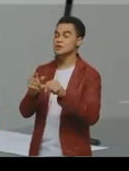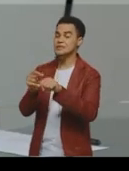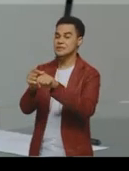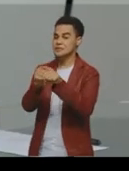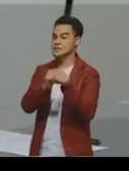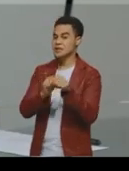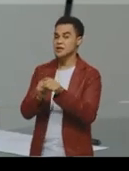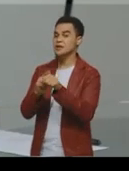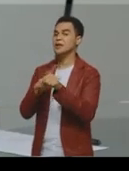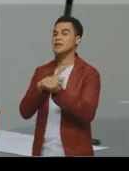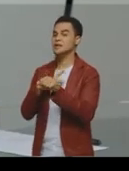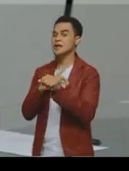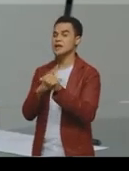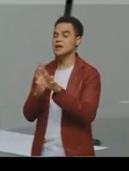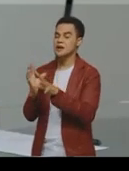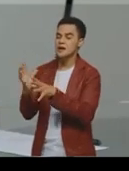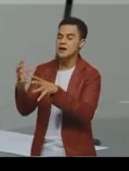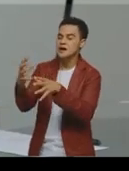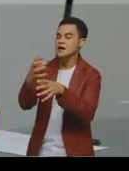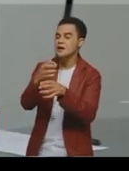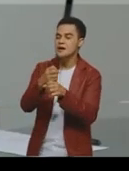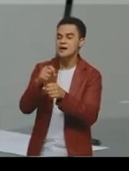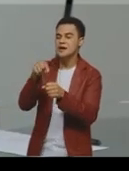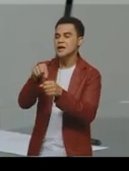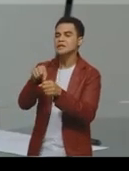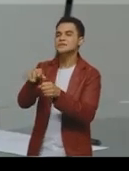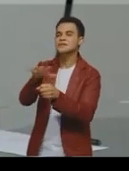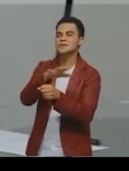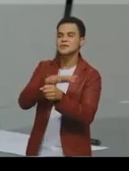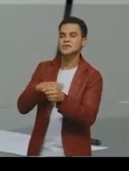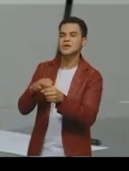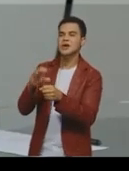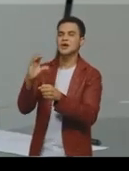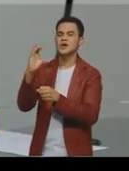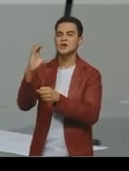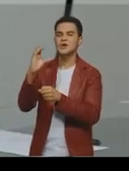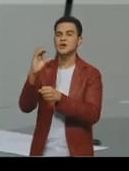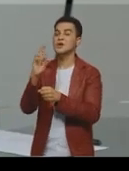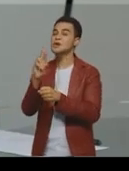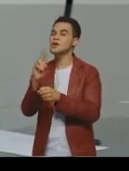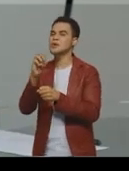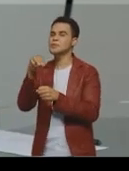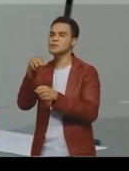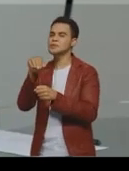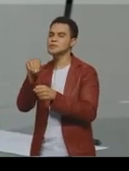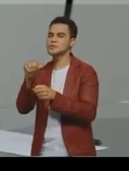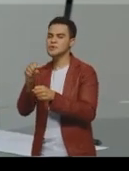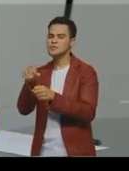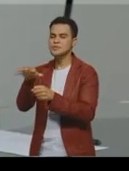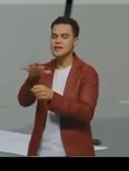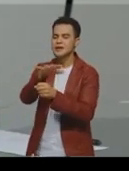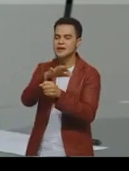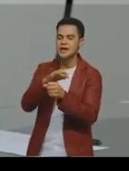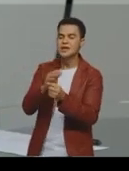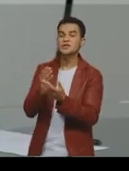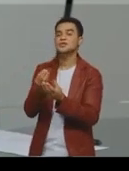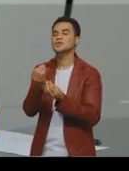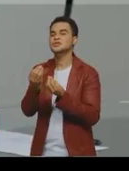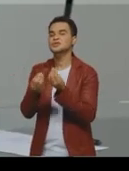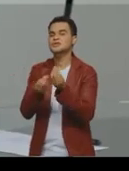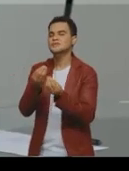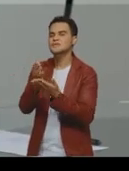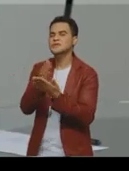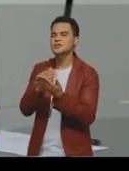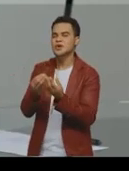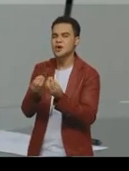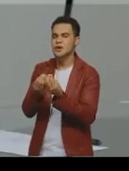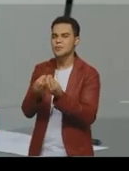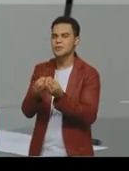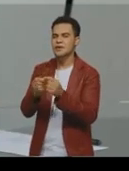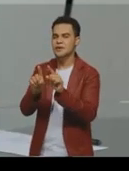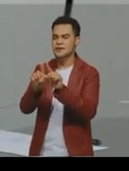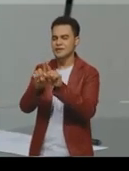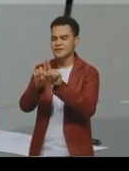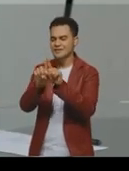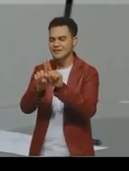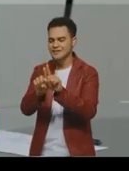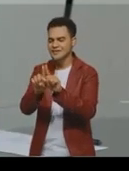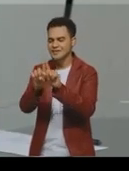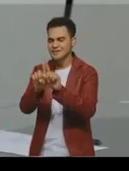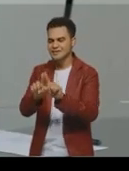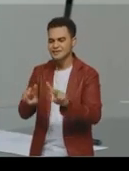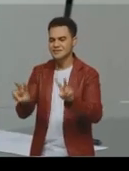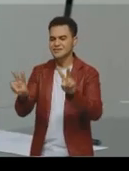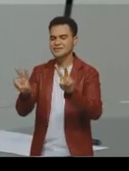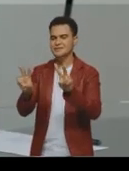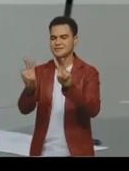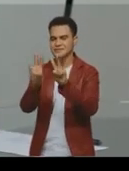de cromossomos, elas vão se dividir através de mitose, que nós chamamos de fase esporófito. Nas